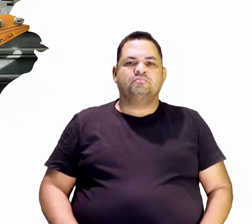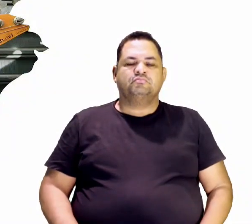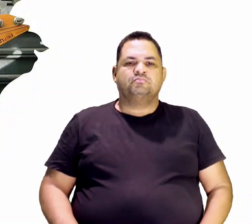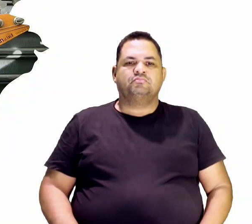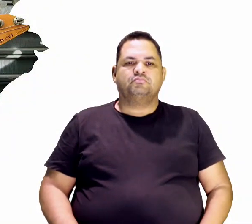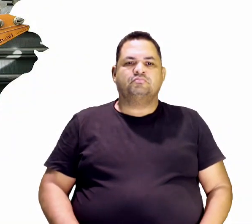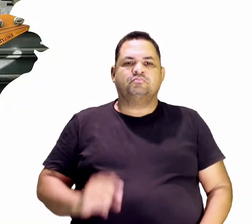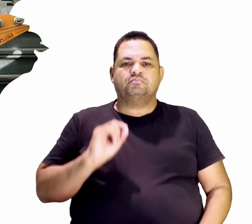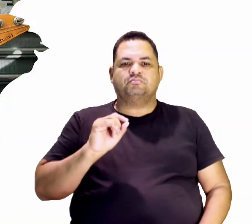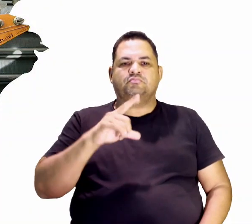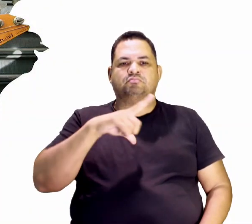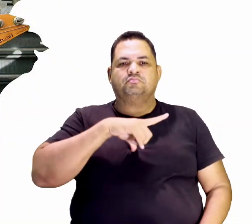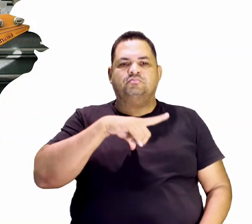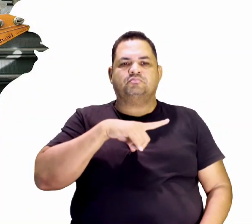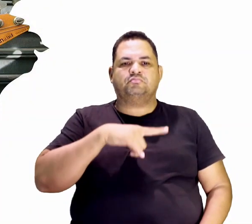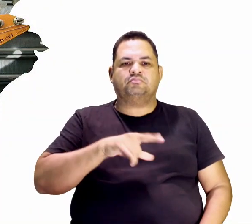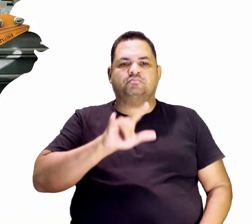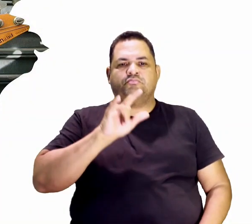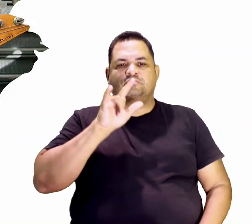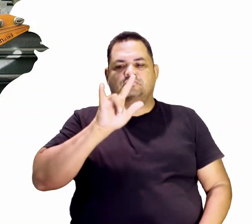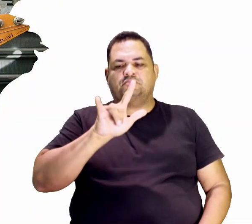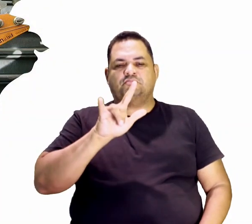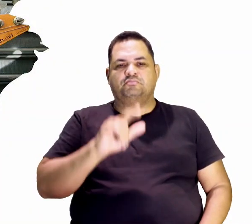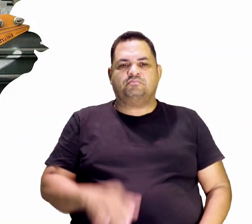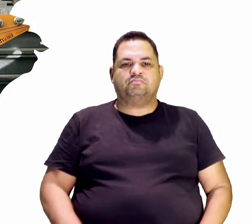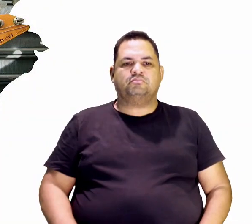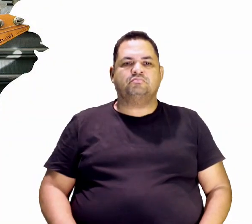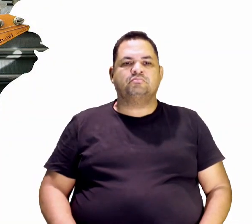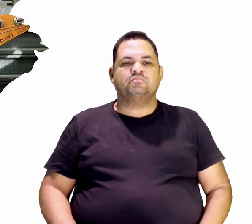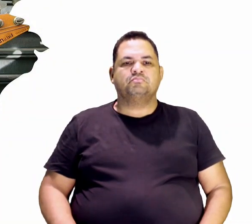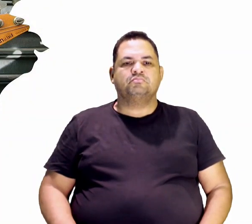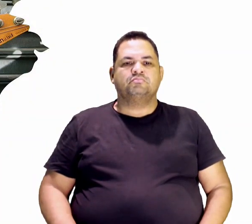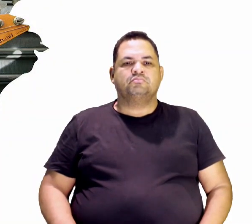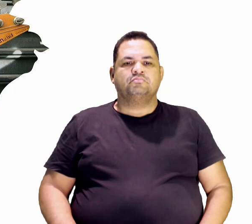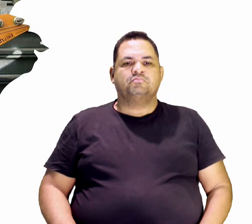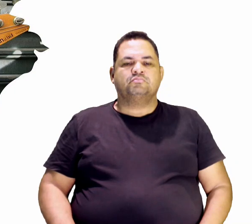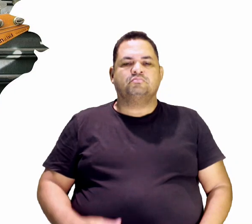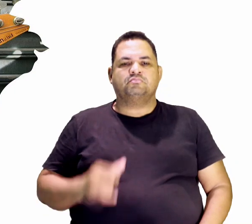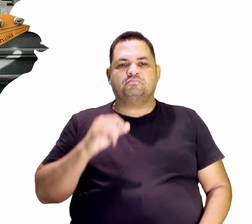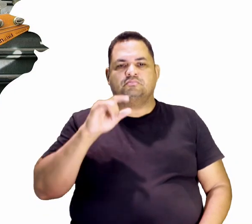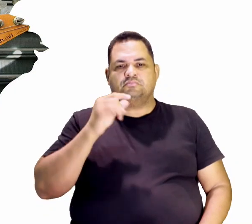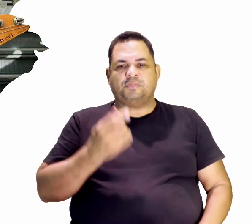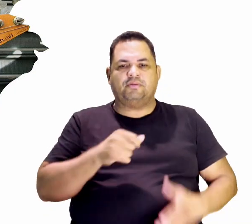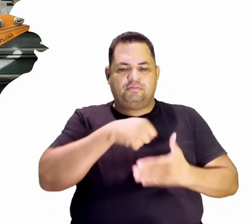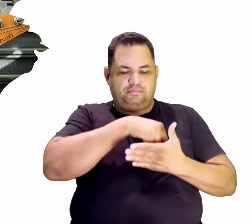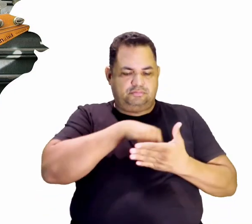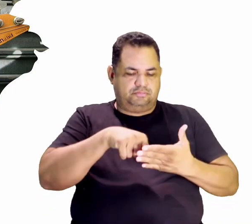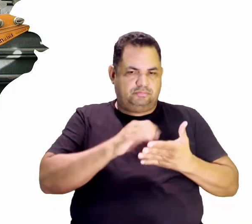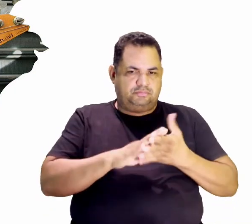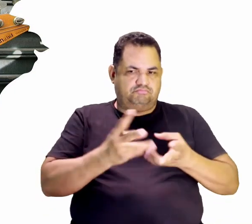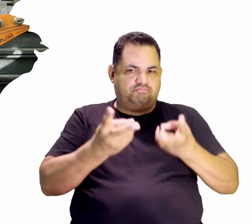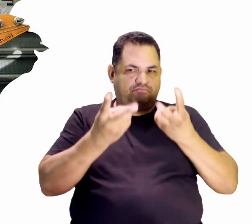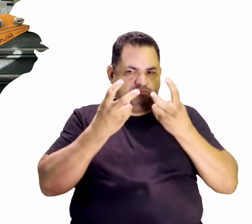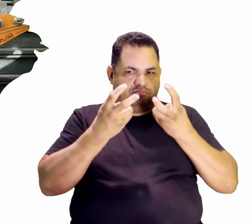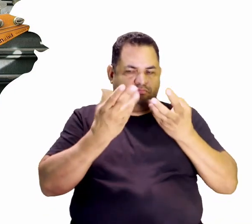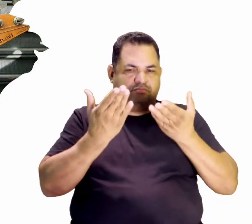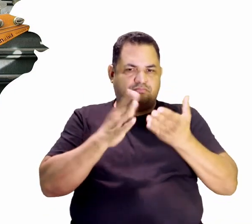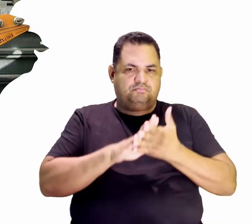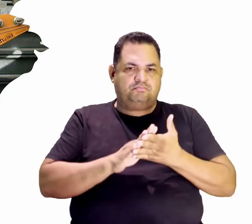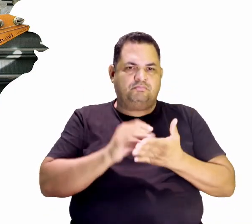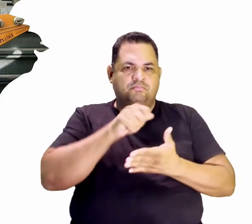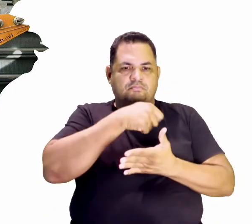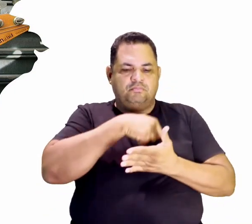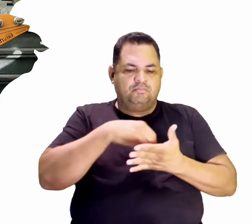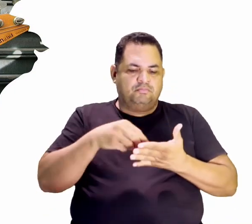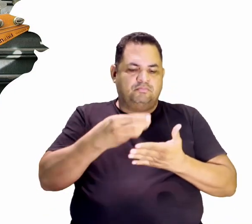a gente tem aí relacionado a essas tribos? Se você se identifica, já vai anotando aí, vai registrando, vai fazendo um mapinha